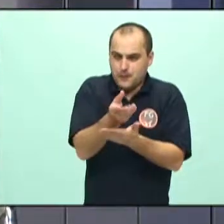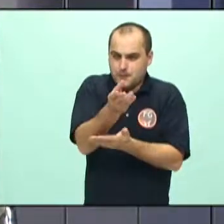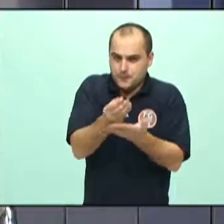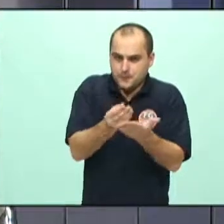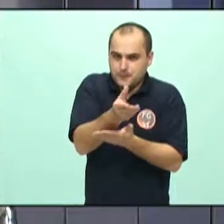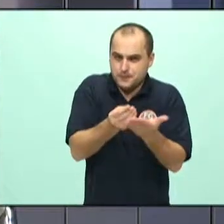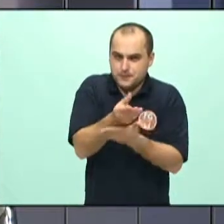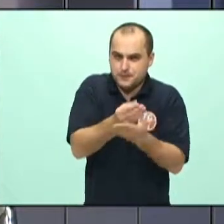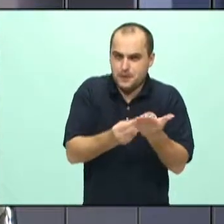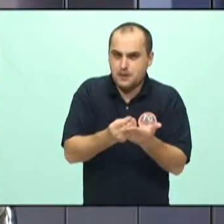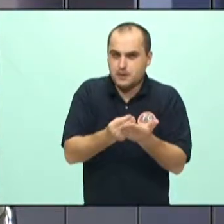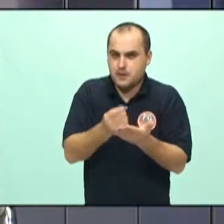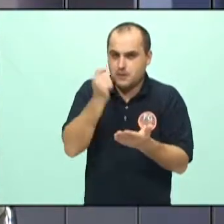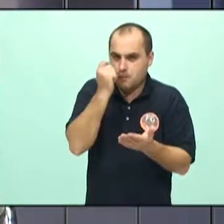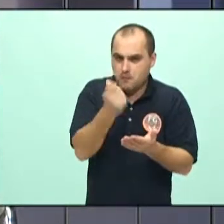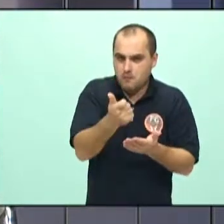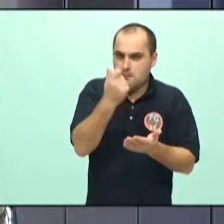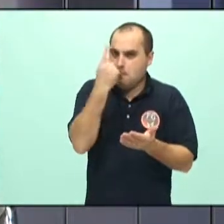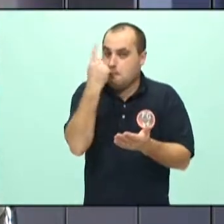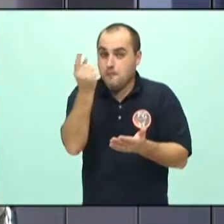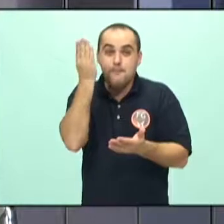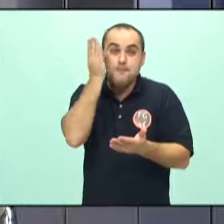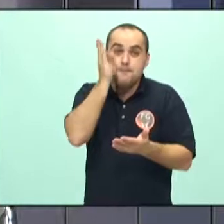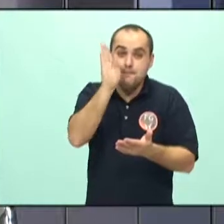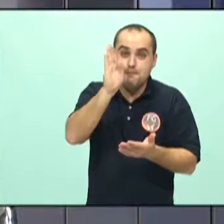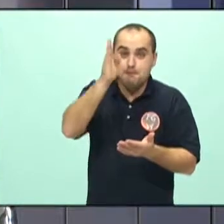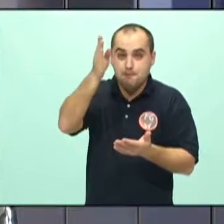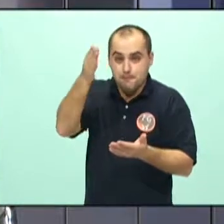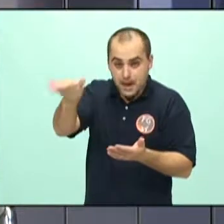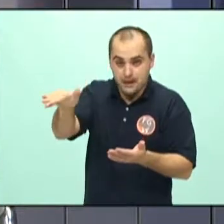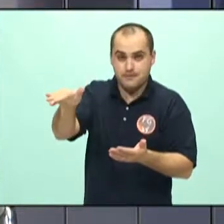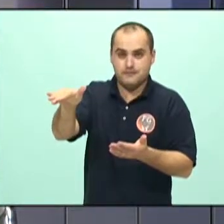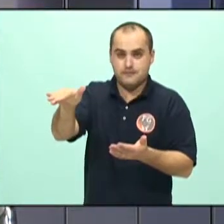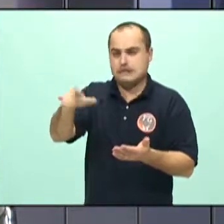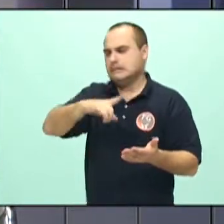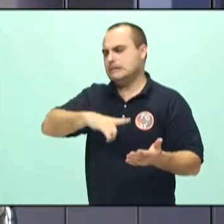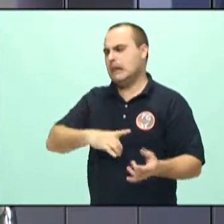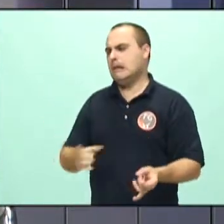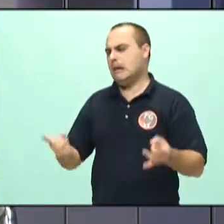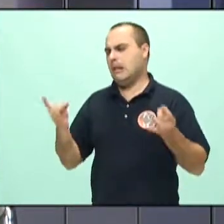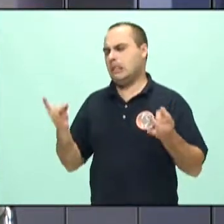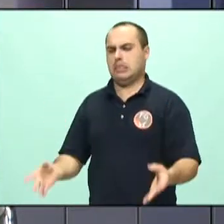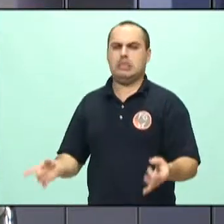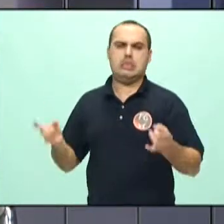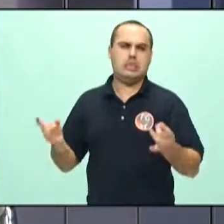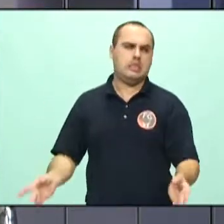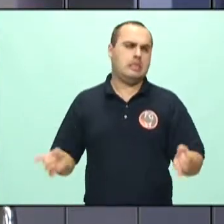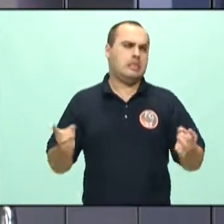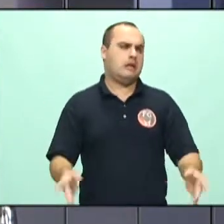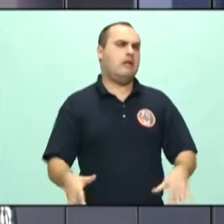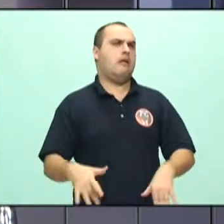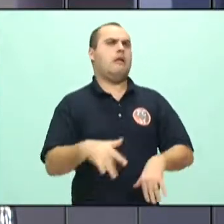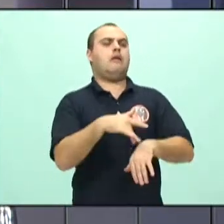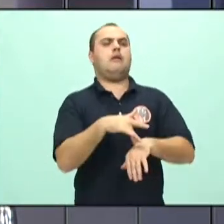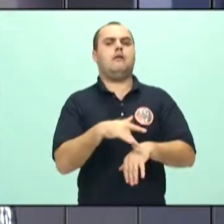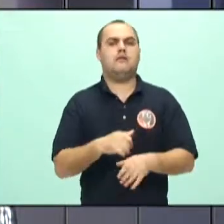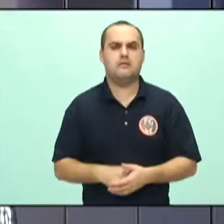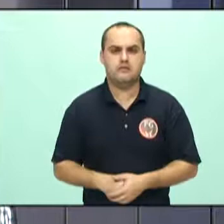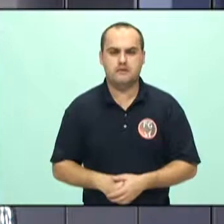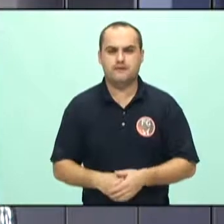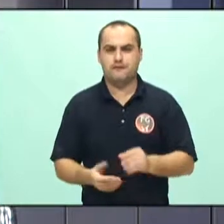uma arrecadação de quase R$1,5 bilhão de reais, com muitos gastos absurdos que nós verificamos em diversas áreas. Falta no município